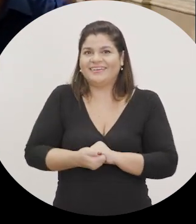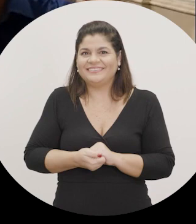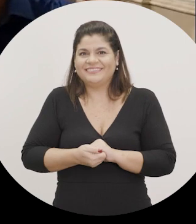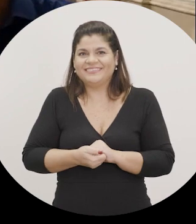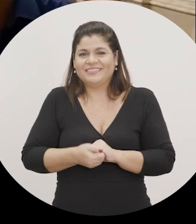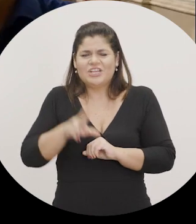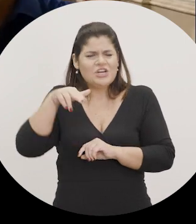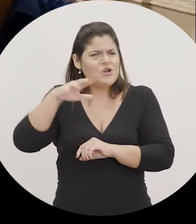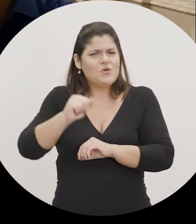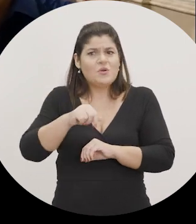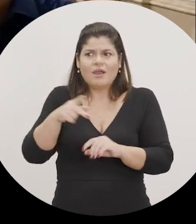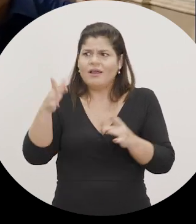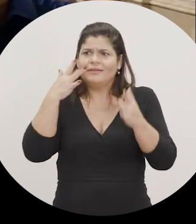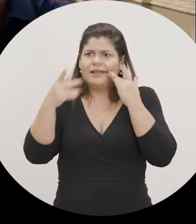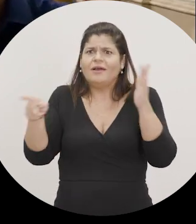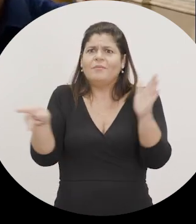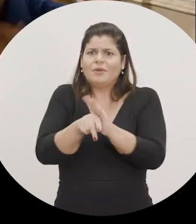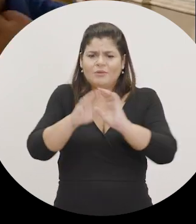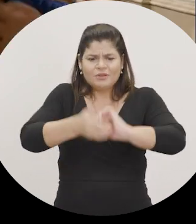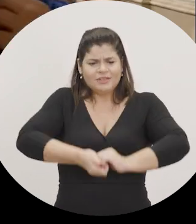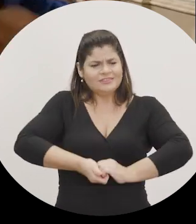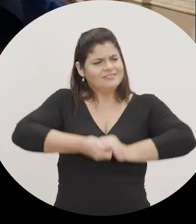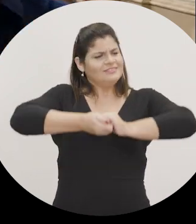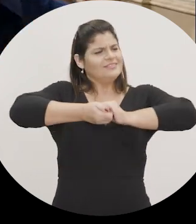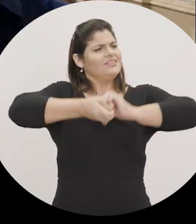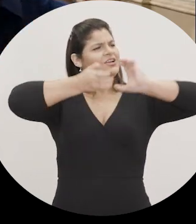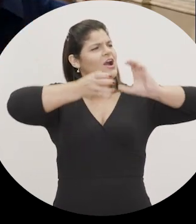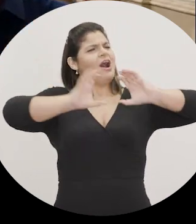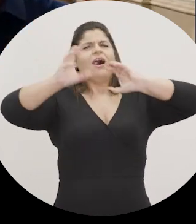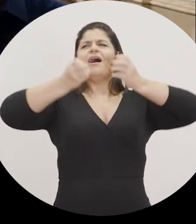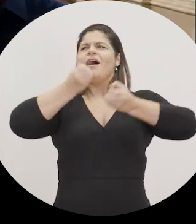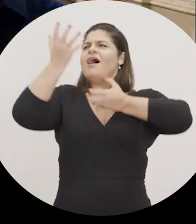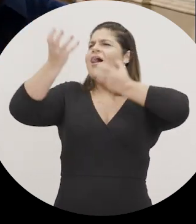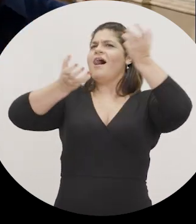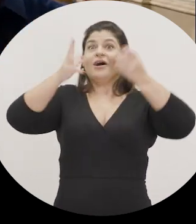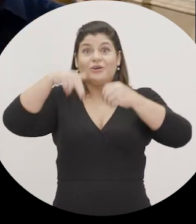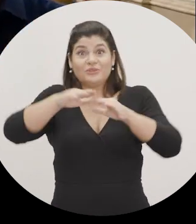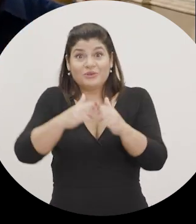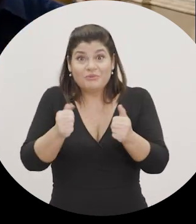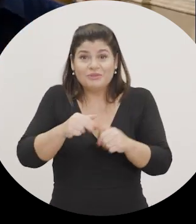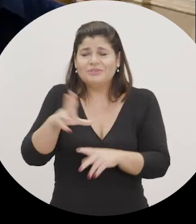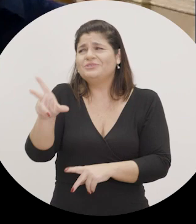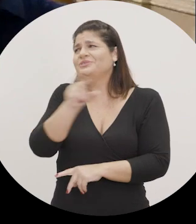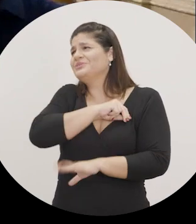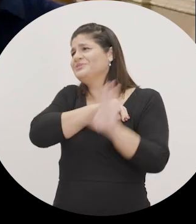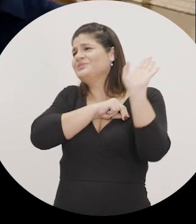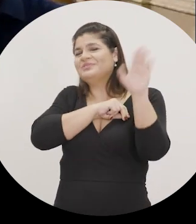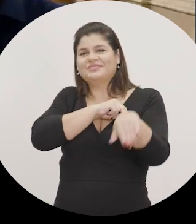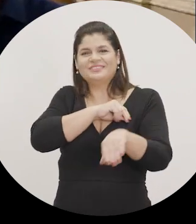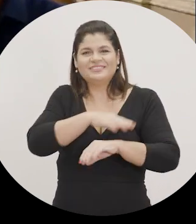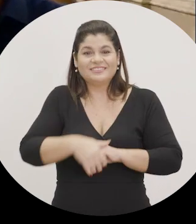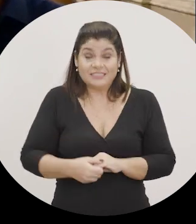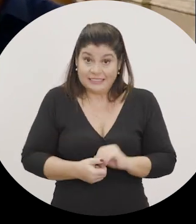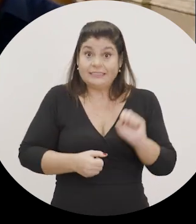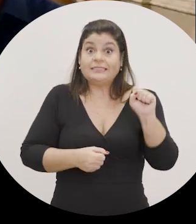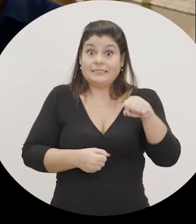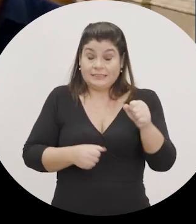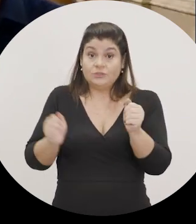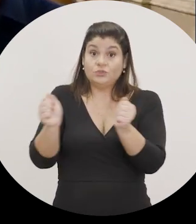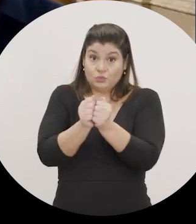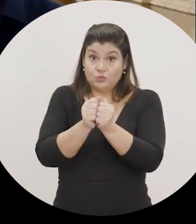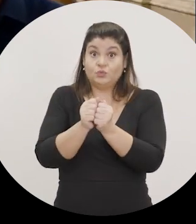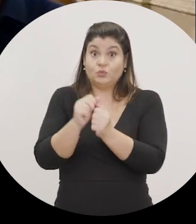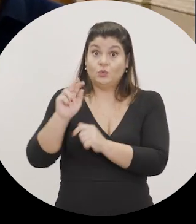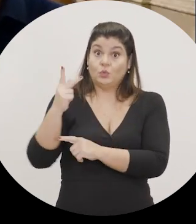Um teatro de ópera, uma casa de ópera que nunca encomendou uma ópera, pelo amor de Deus! Eu, justamente, né? Junto com o